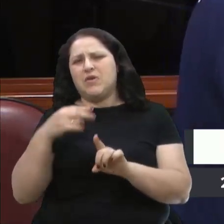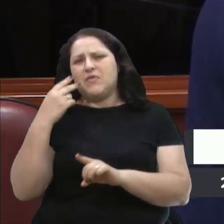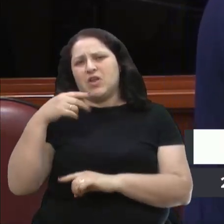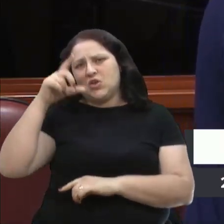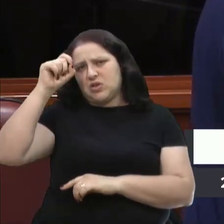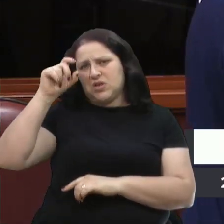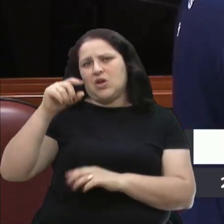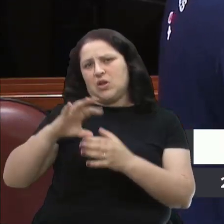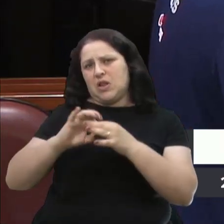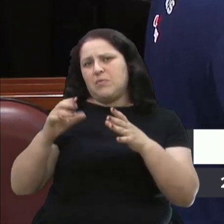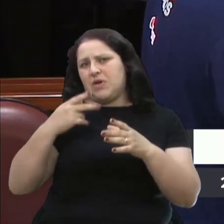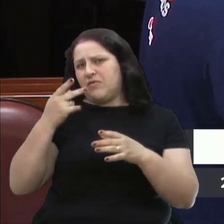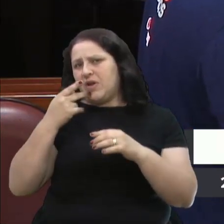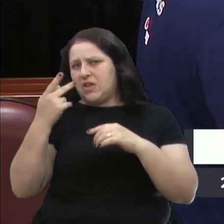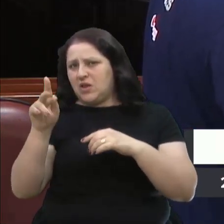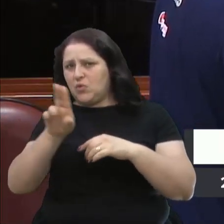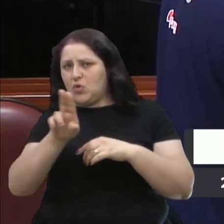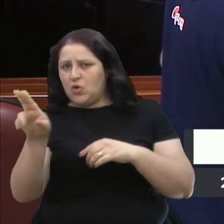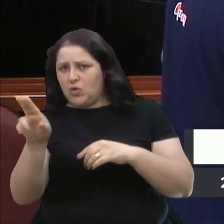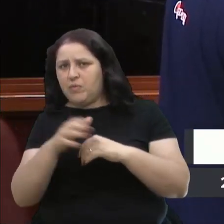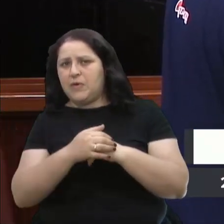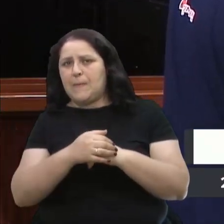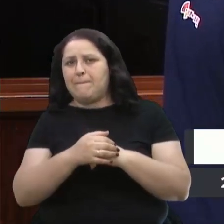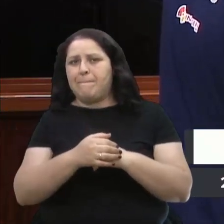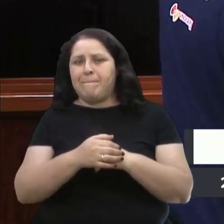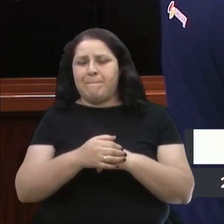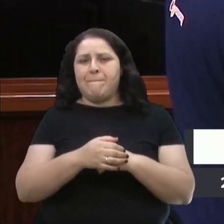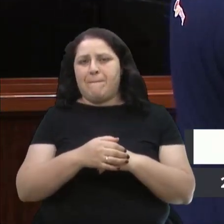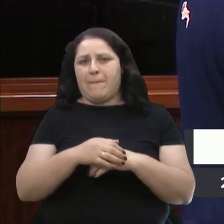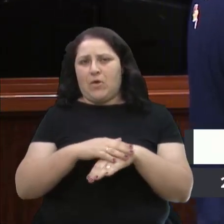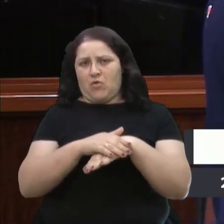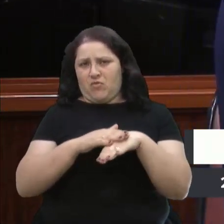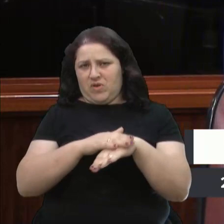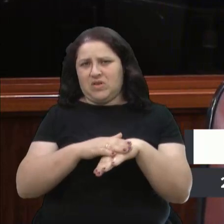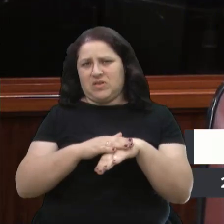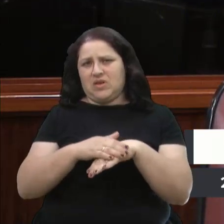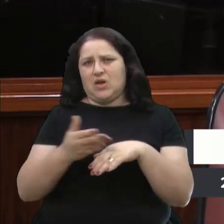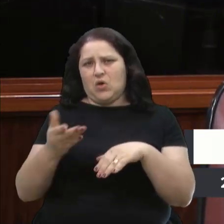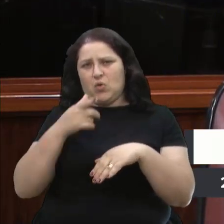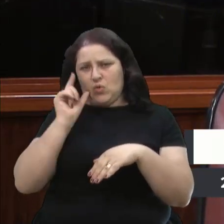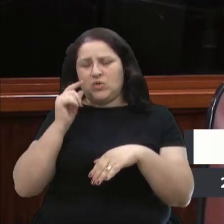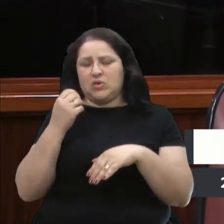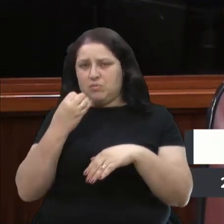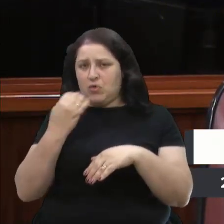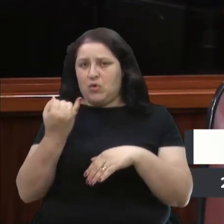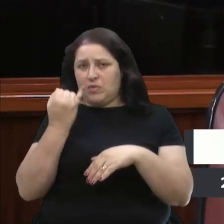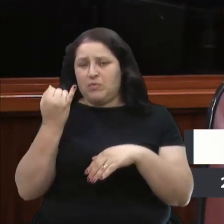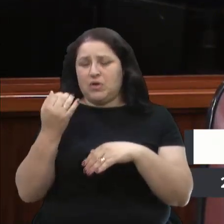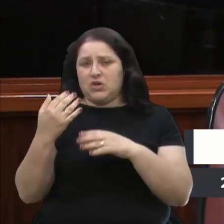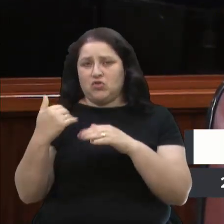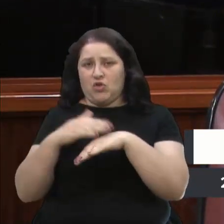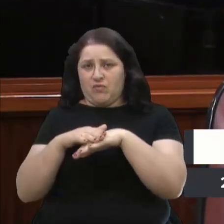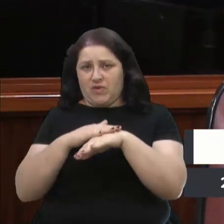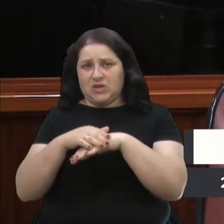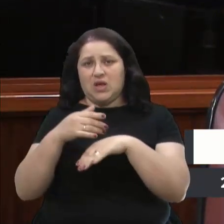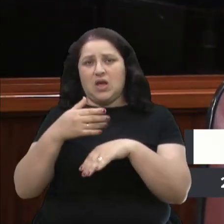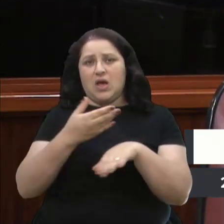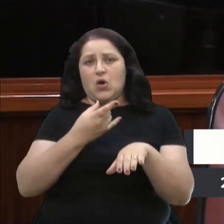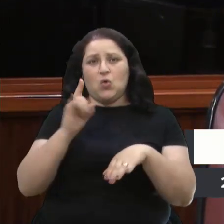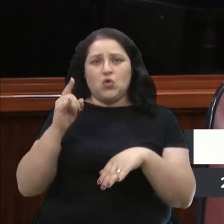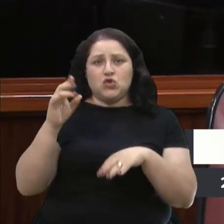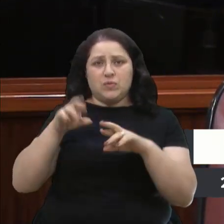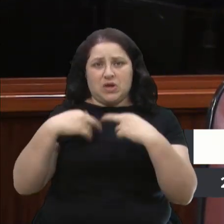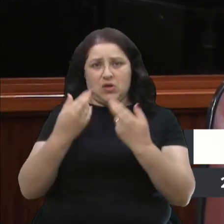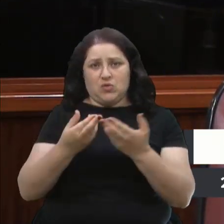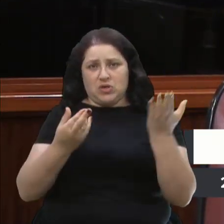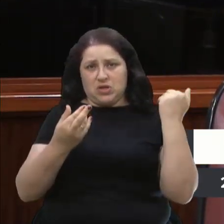Scalco, me permita licitar. Tivemos uma conversa muito construtiva ontem. E na reunião última que nós tivemos com o